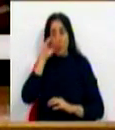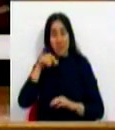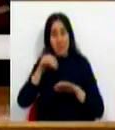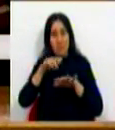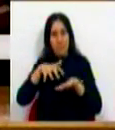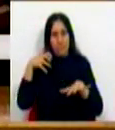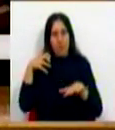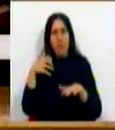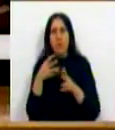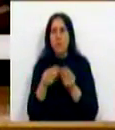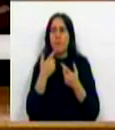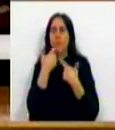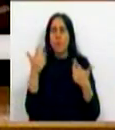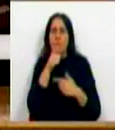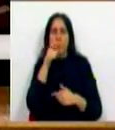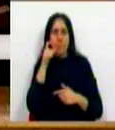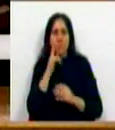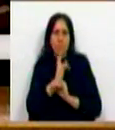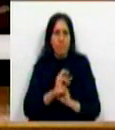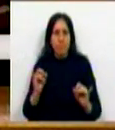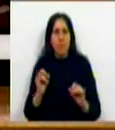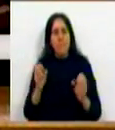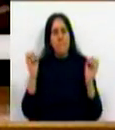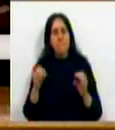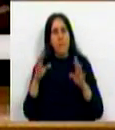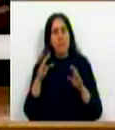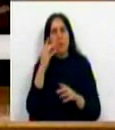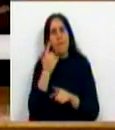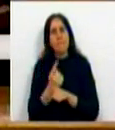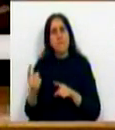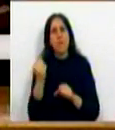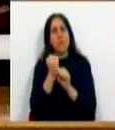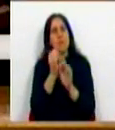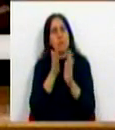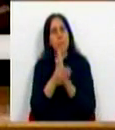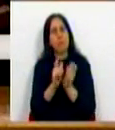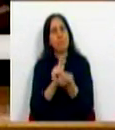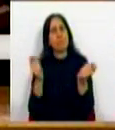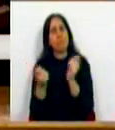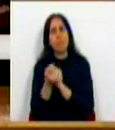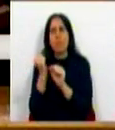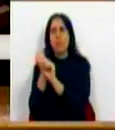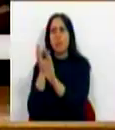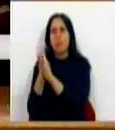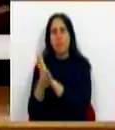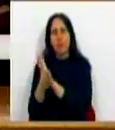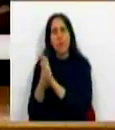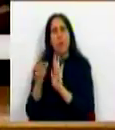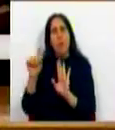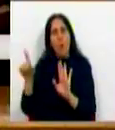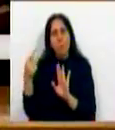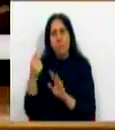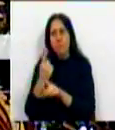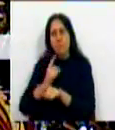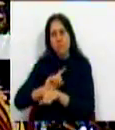Assembleia o compromisso de tudo resolver e de, num passo de mágica, transformar o mercado de trabalho que temos hoje num mercado de trabalho que corresponda integralmente, de um